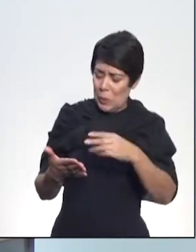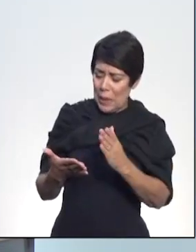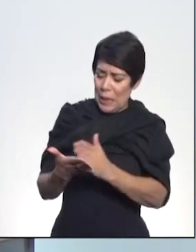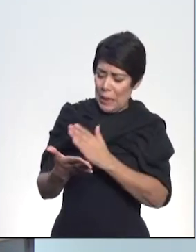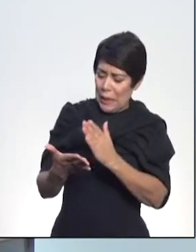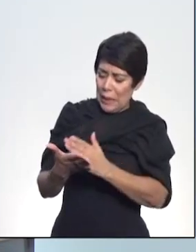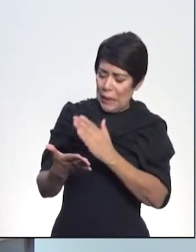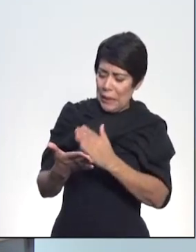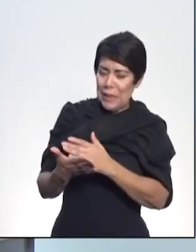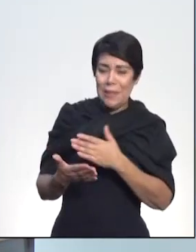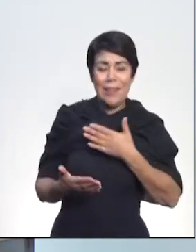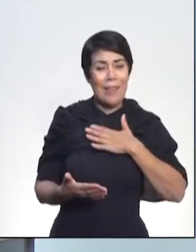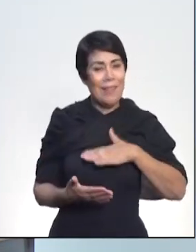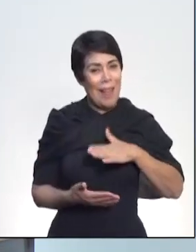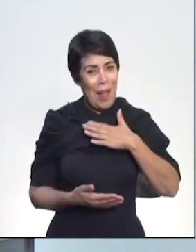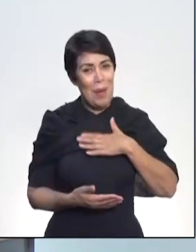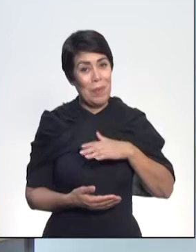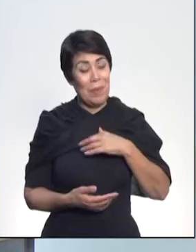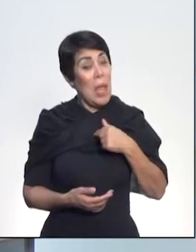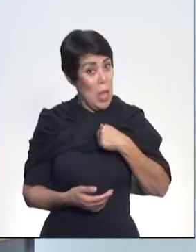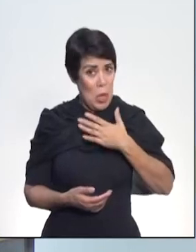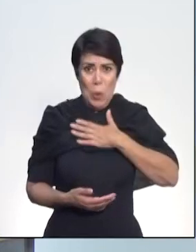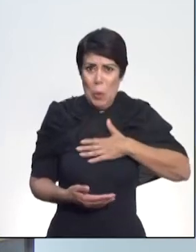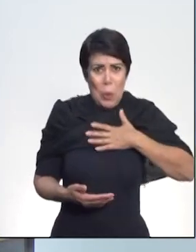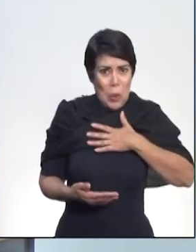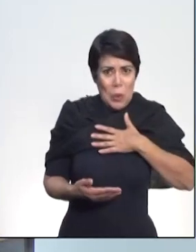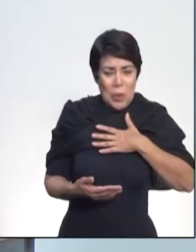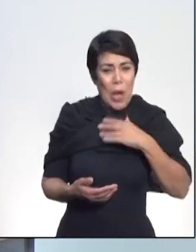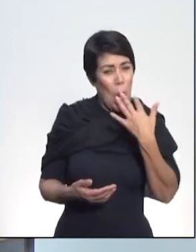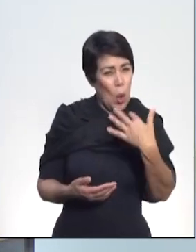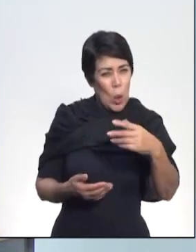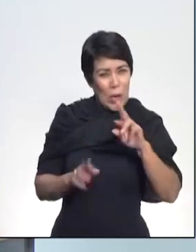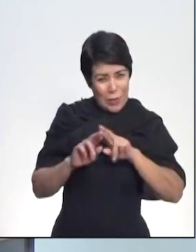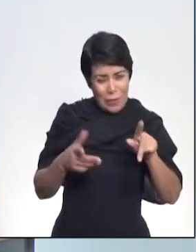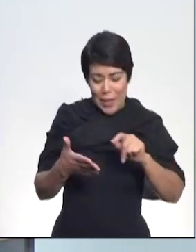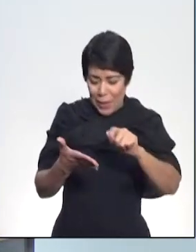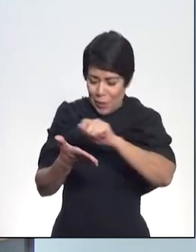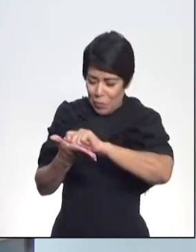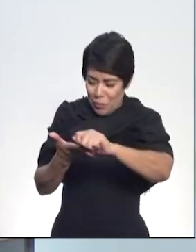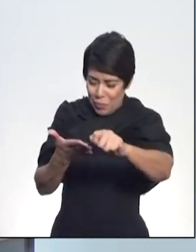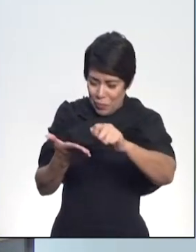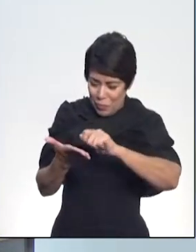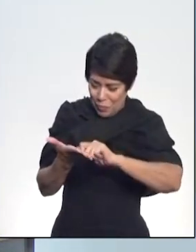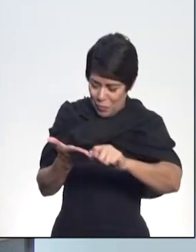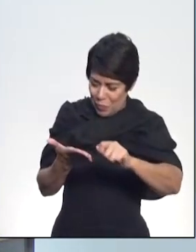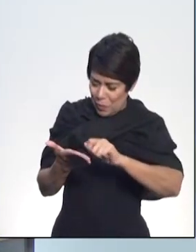mesma gosto de grifar, conforme eu vou lendo o livro, as partes que eu considero